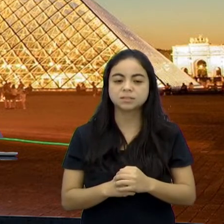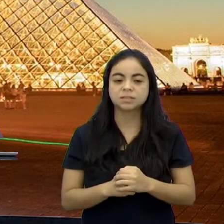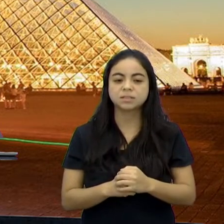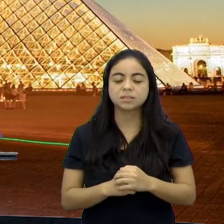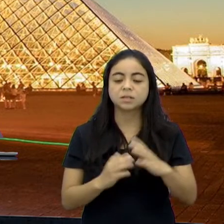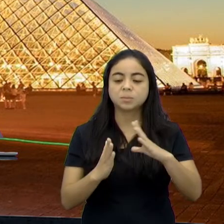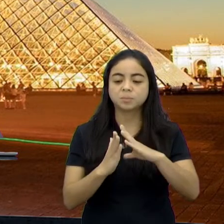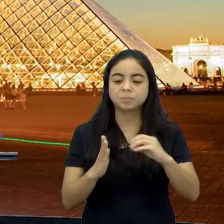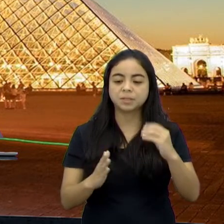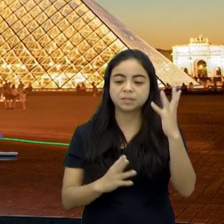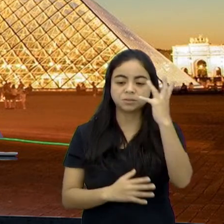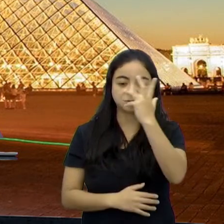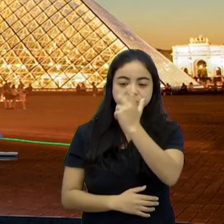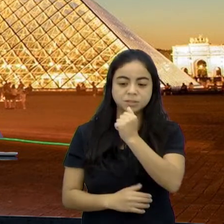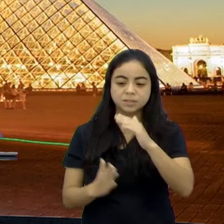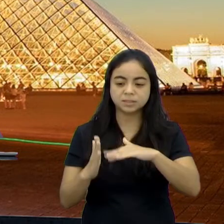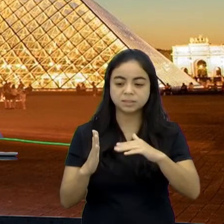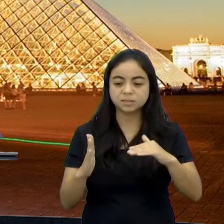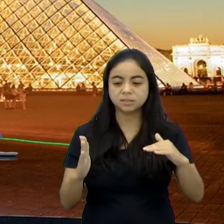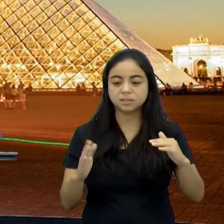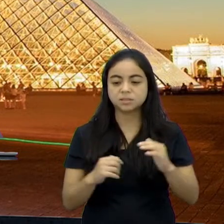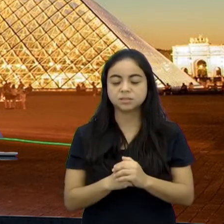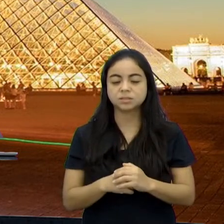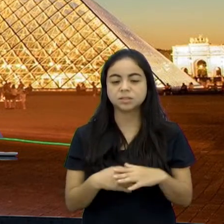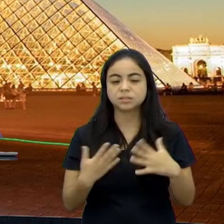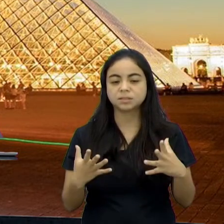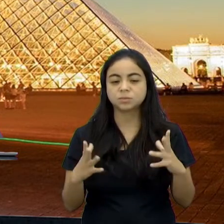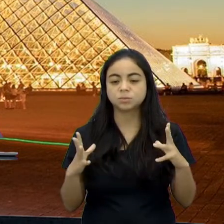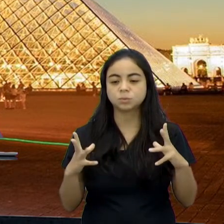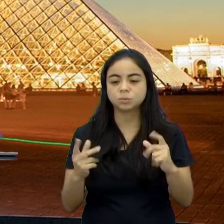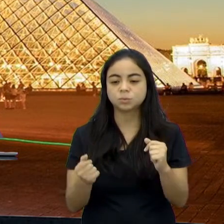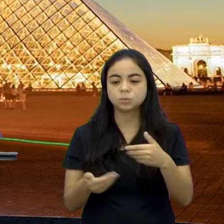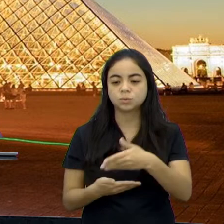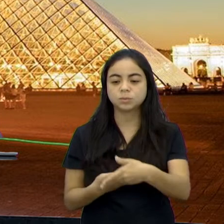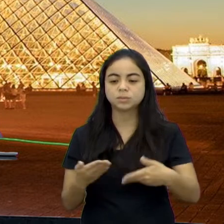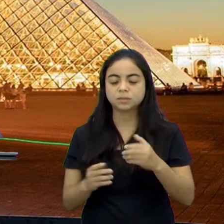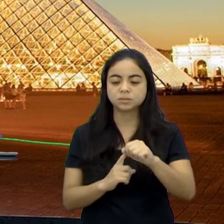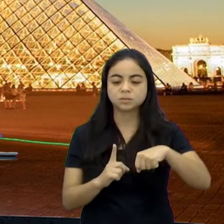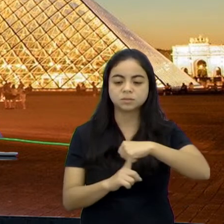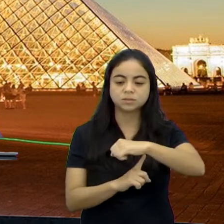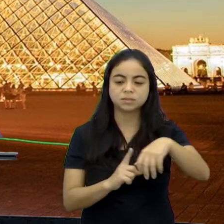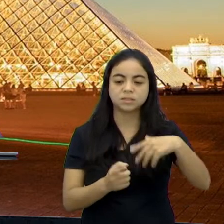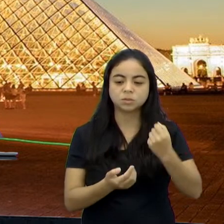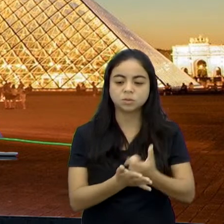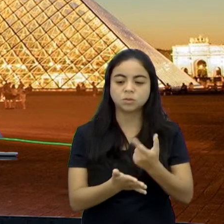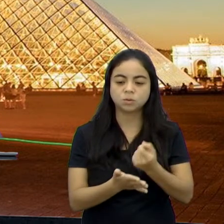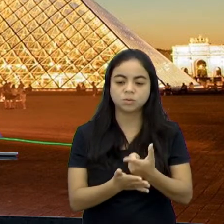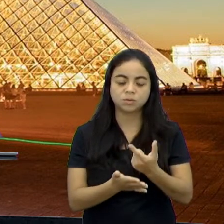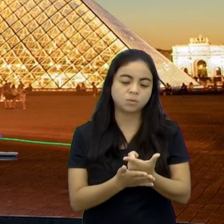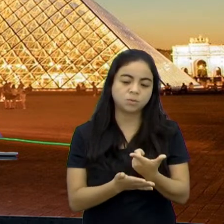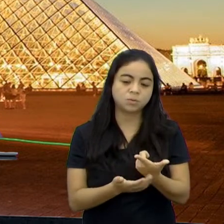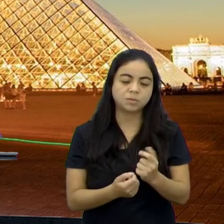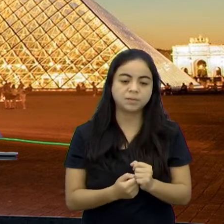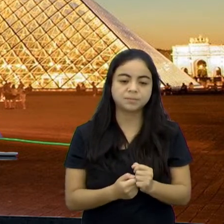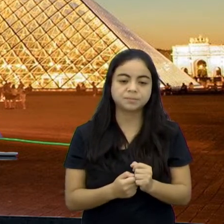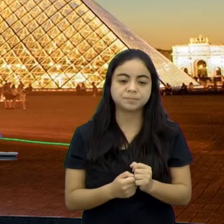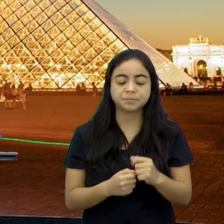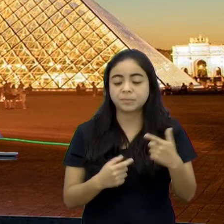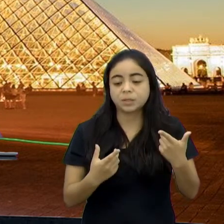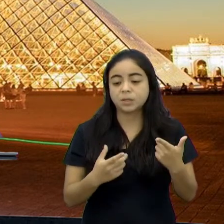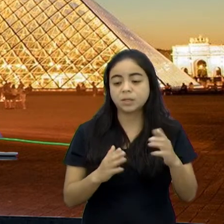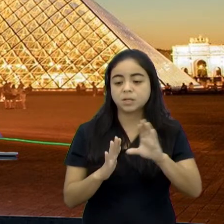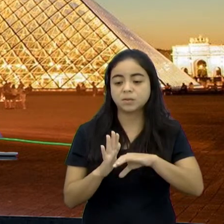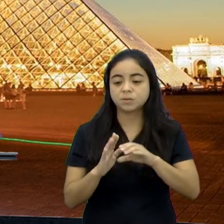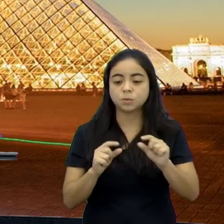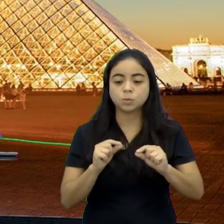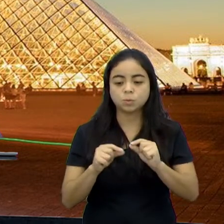padrões estéticos, tudo relacionado a que a sociedade consome e o que ela define como objetos aí